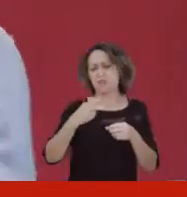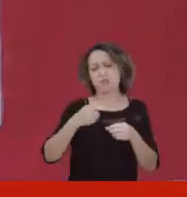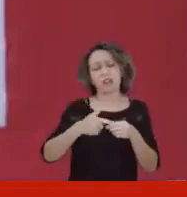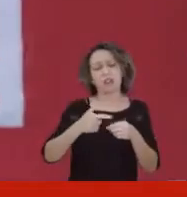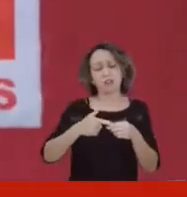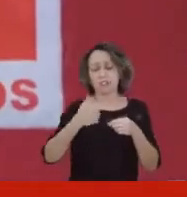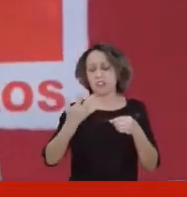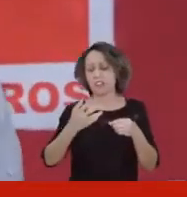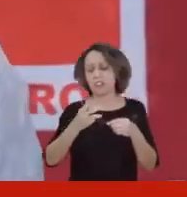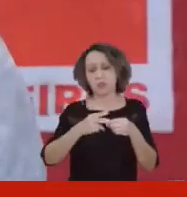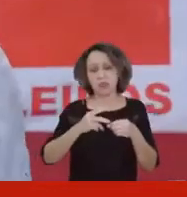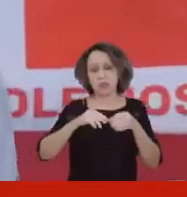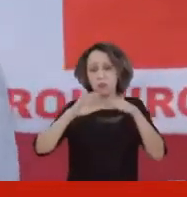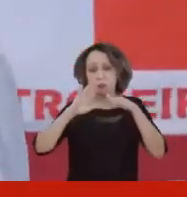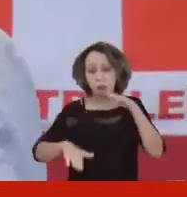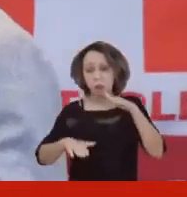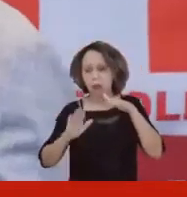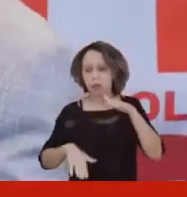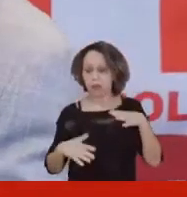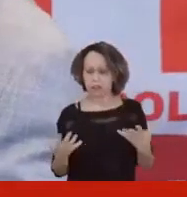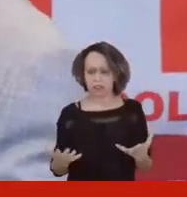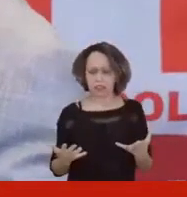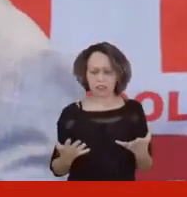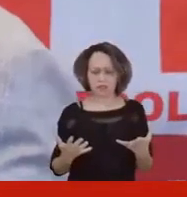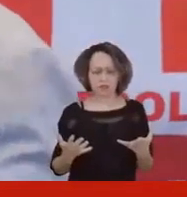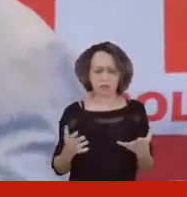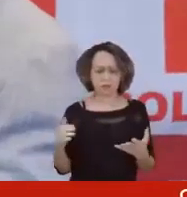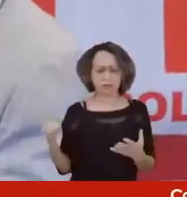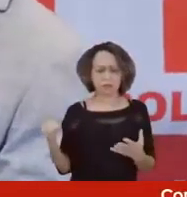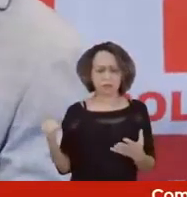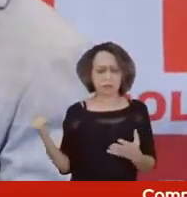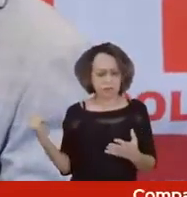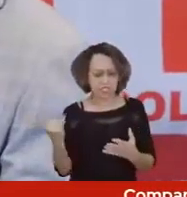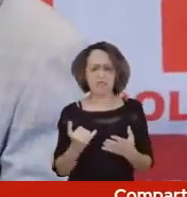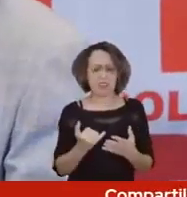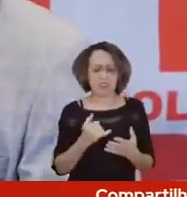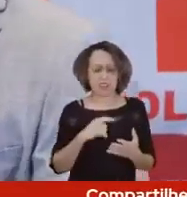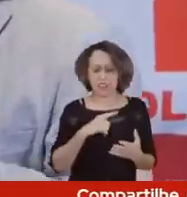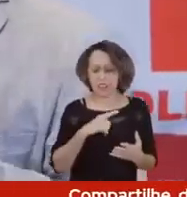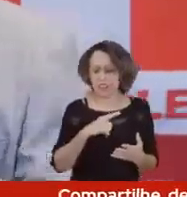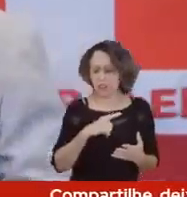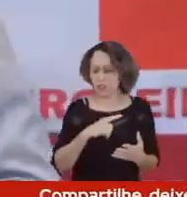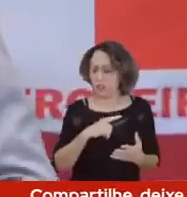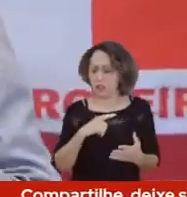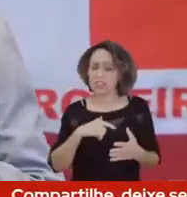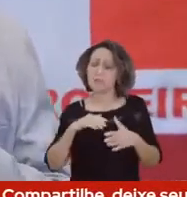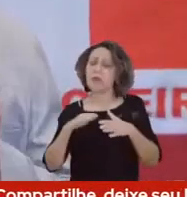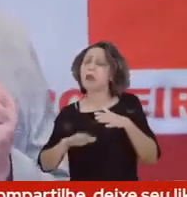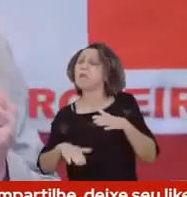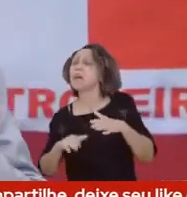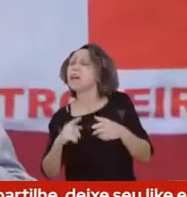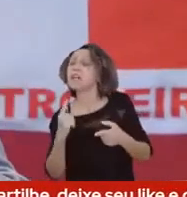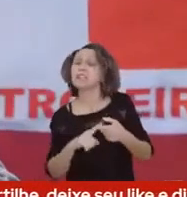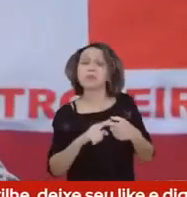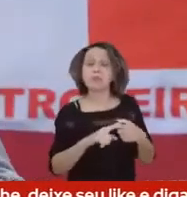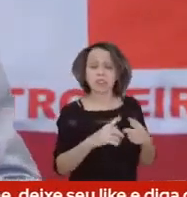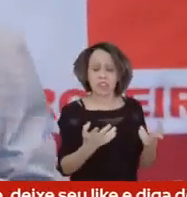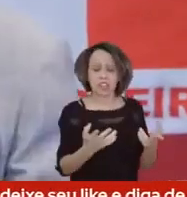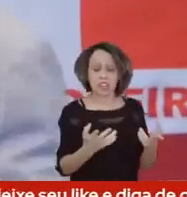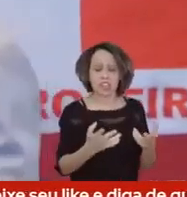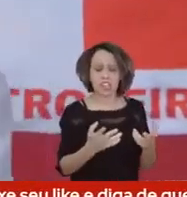ainda diziam: não, vai ter mais barato porque era caro, porque roubaram a Petrobras, por isso que ficou caro. E quanta gente